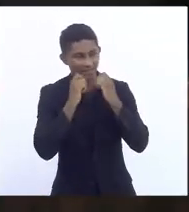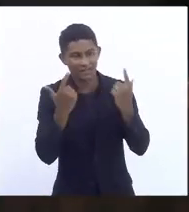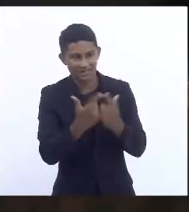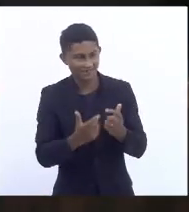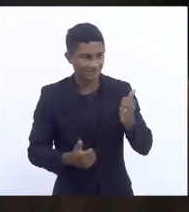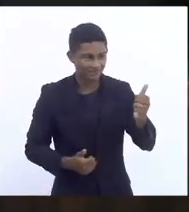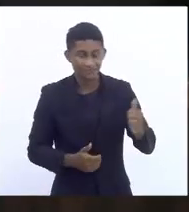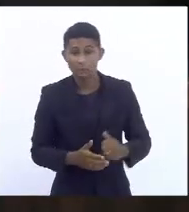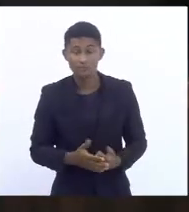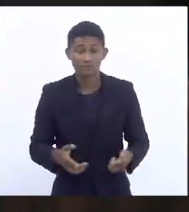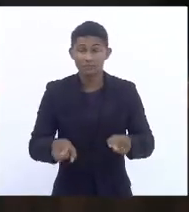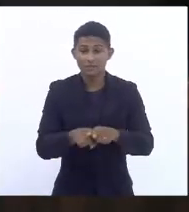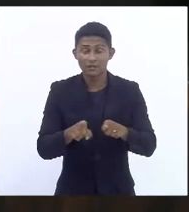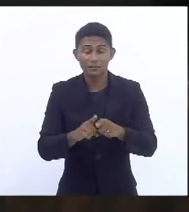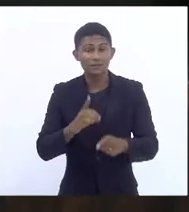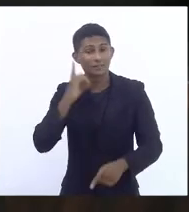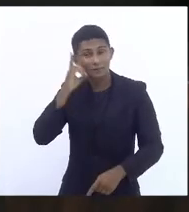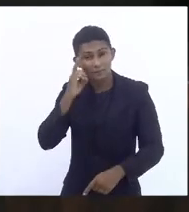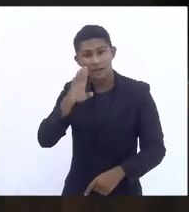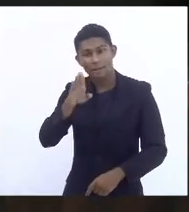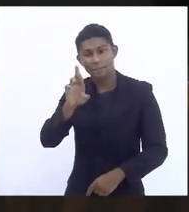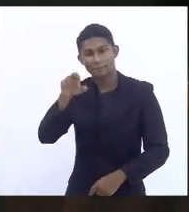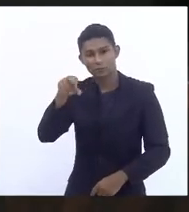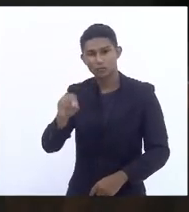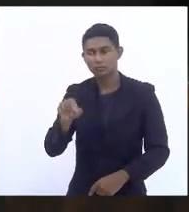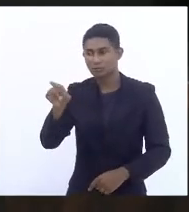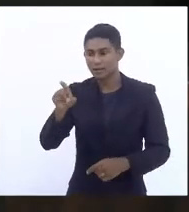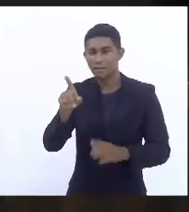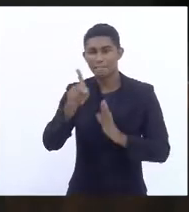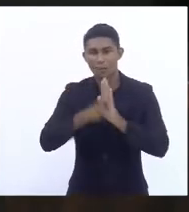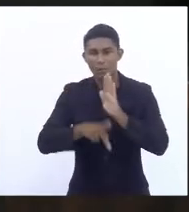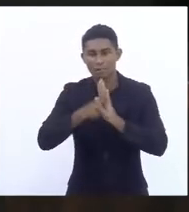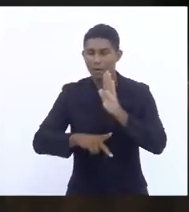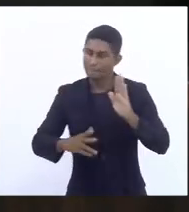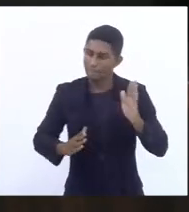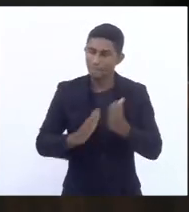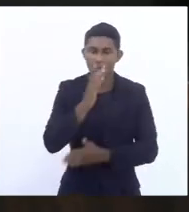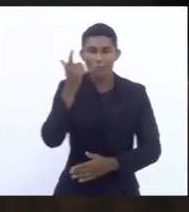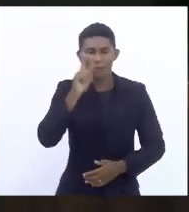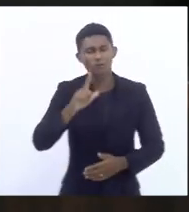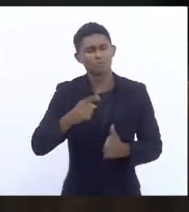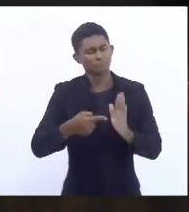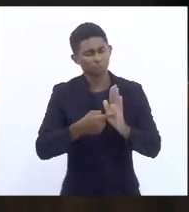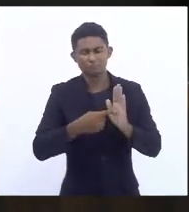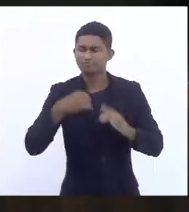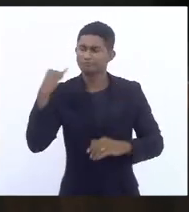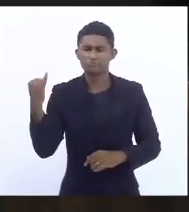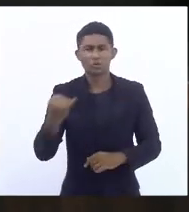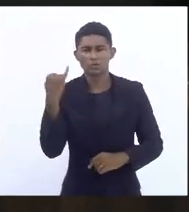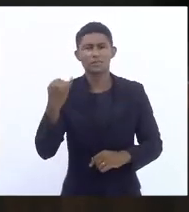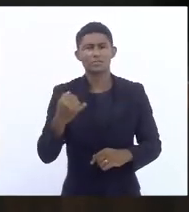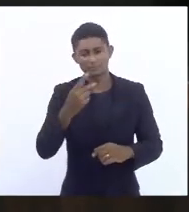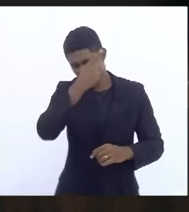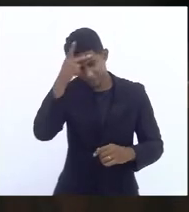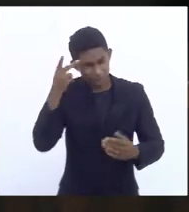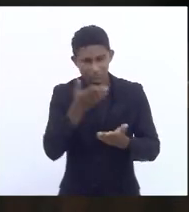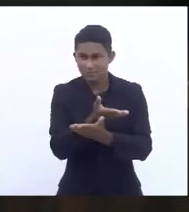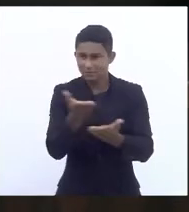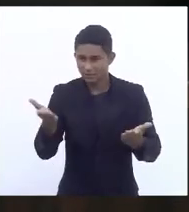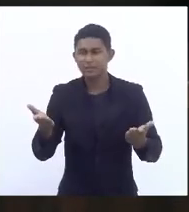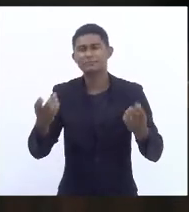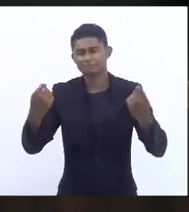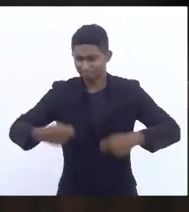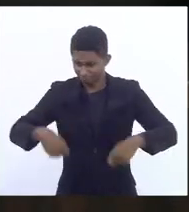E parabenizar o deputado Bruno Dallari pela aprovação do projeto de suma importância para essas pessoas que tanto precisam